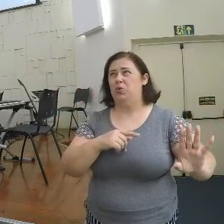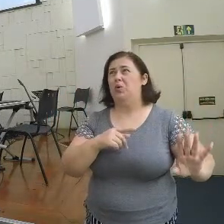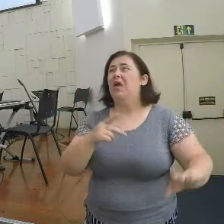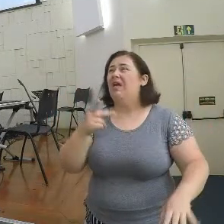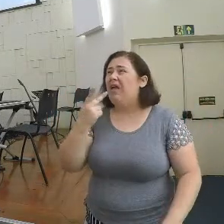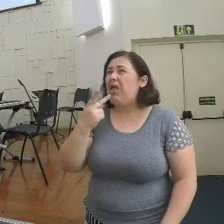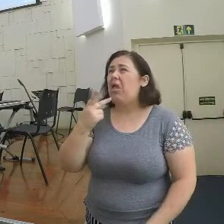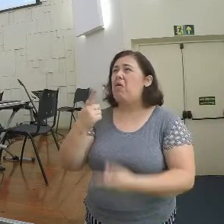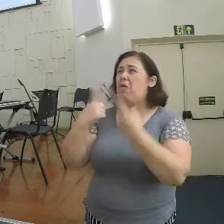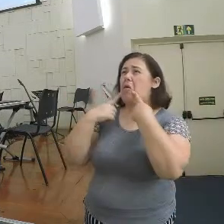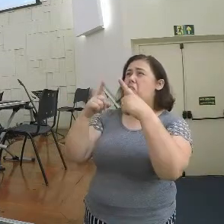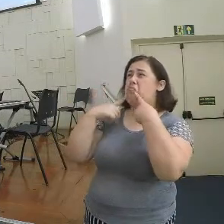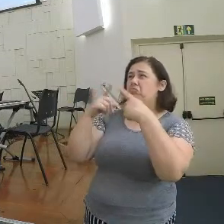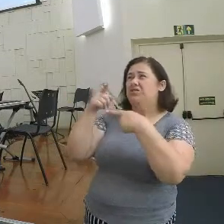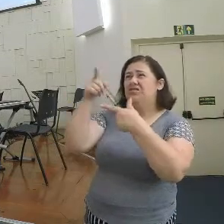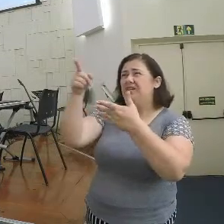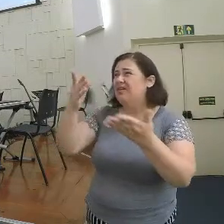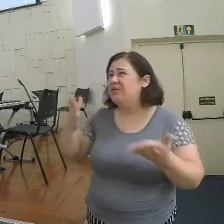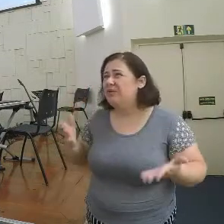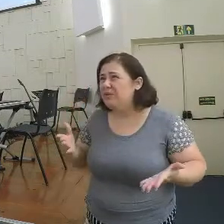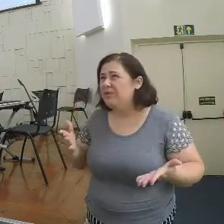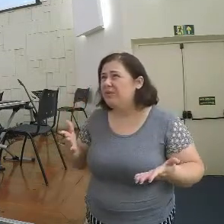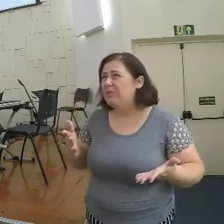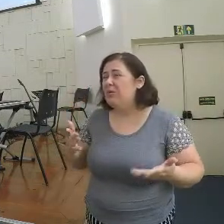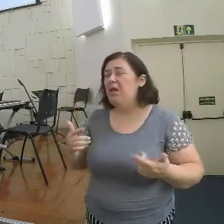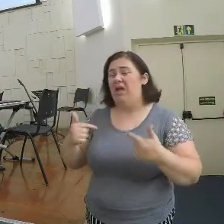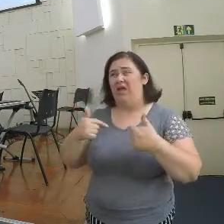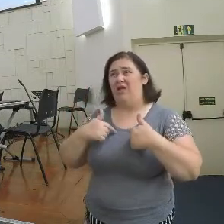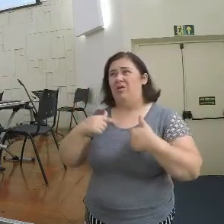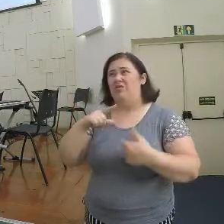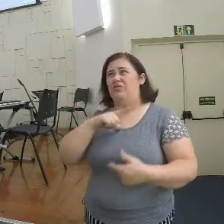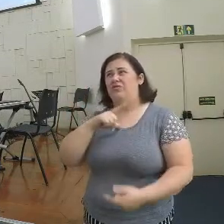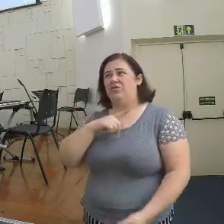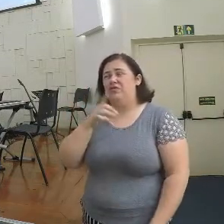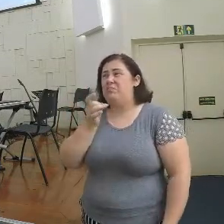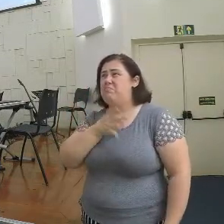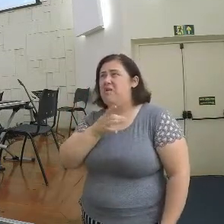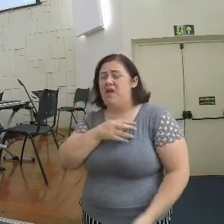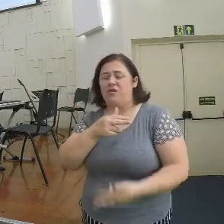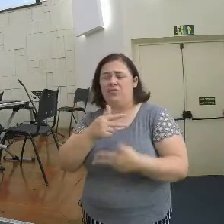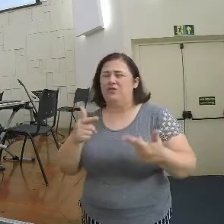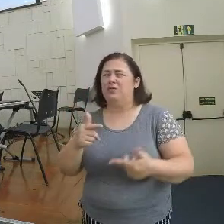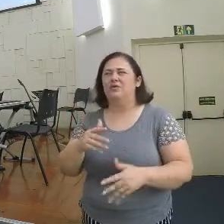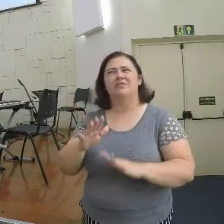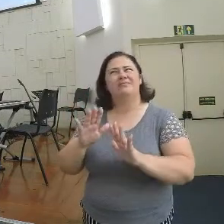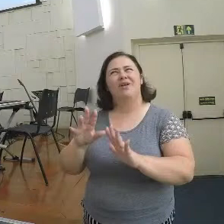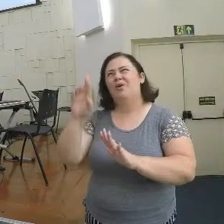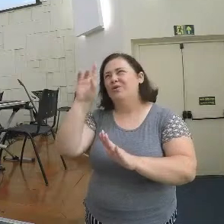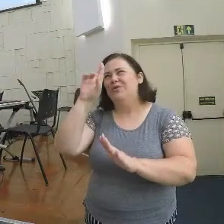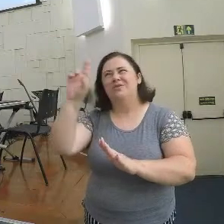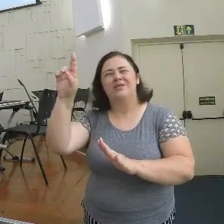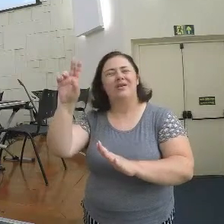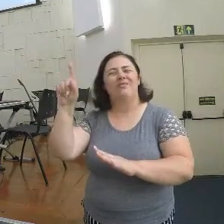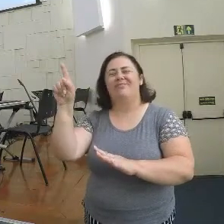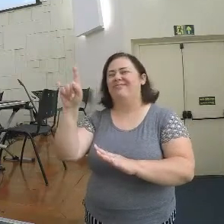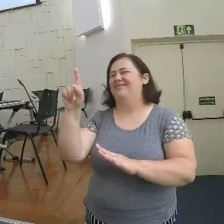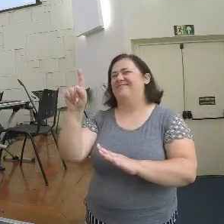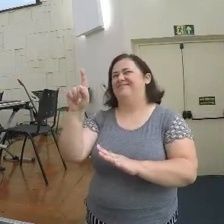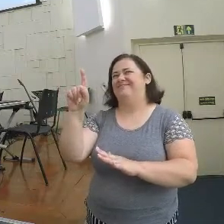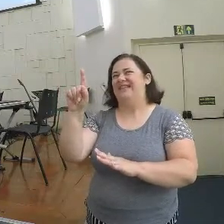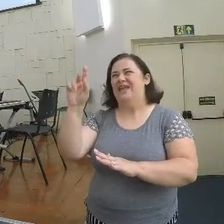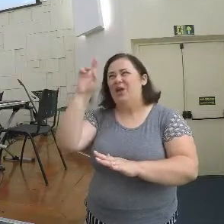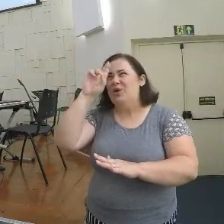zombaria, seduzida por promessas ou com medo de ameaças. Tu és puro e santo, amigo e bom. Não é